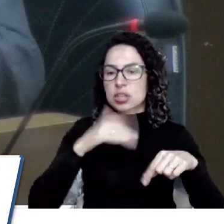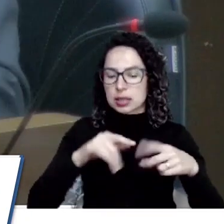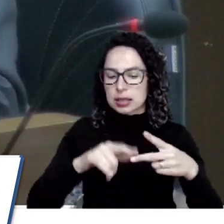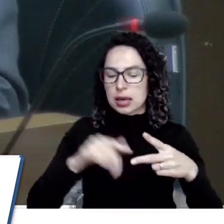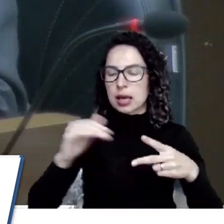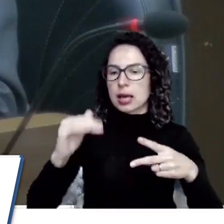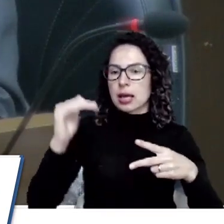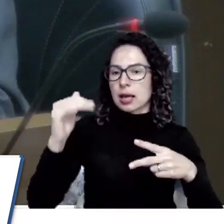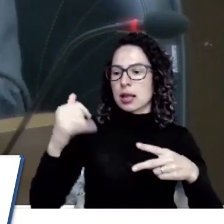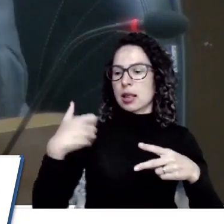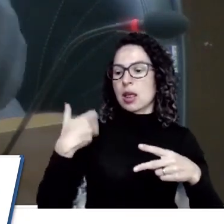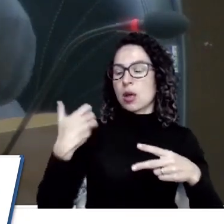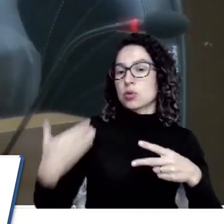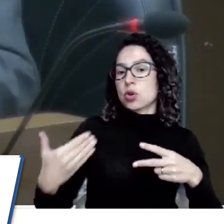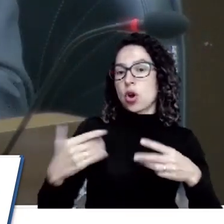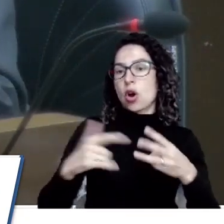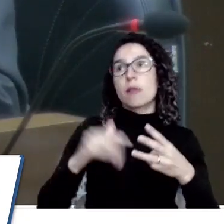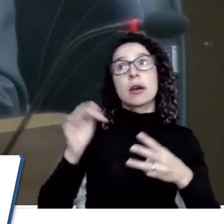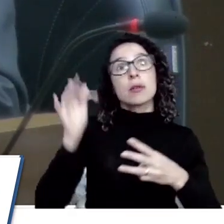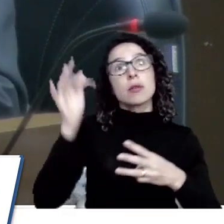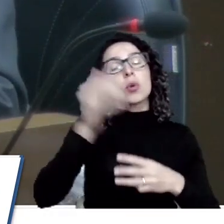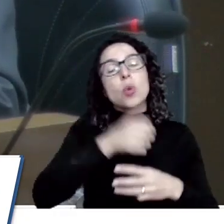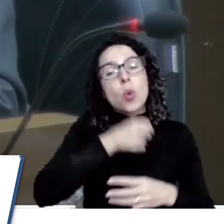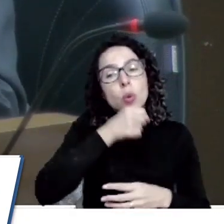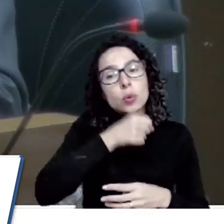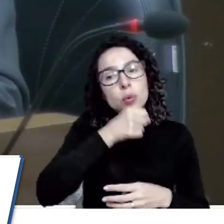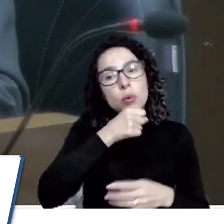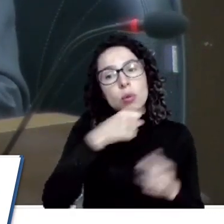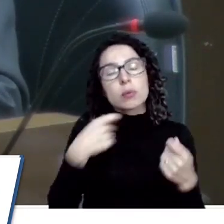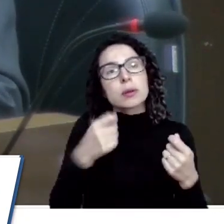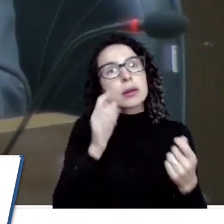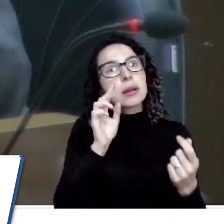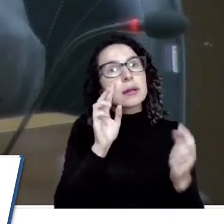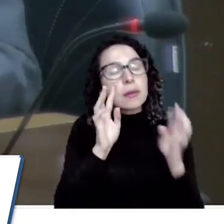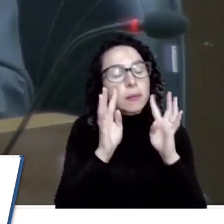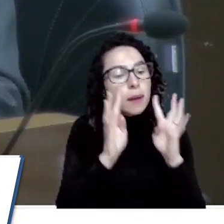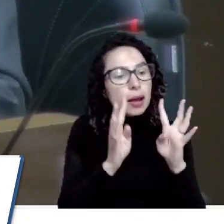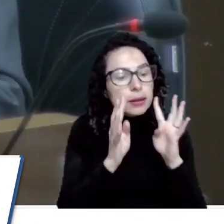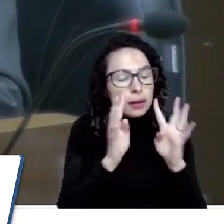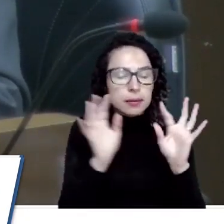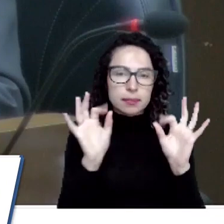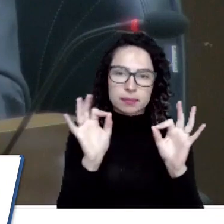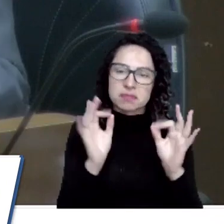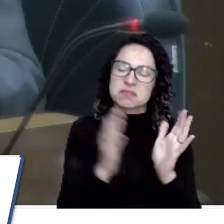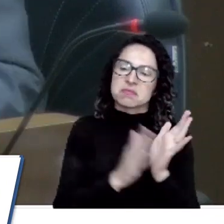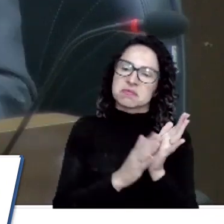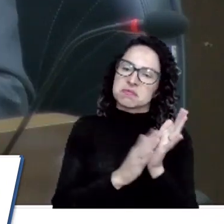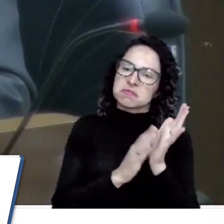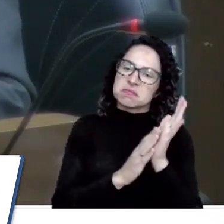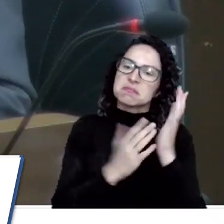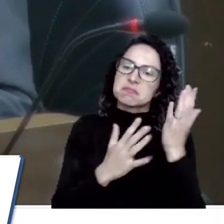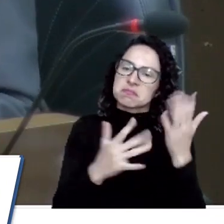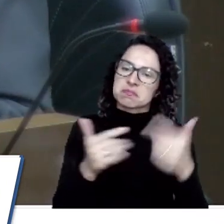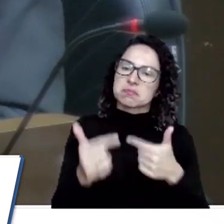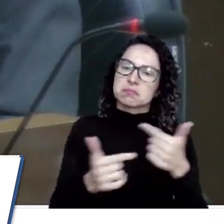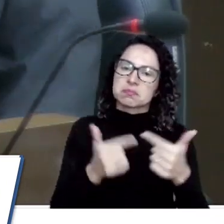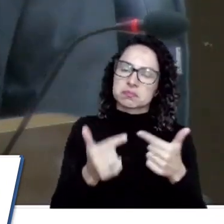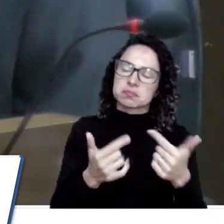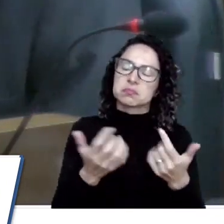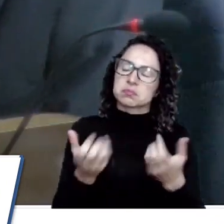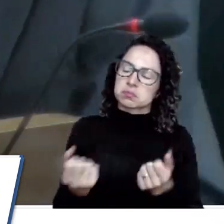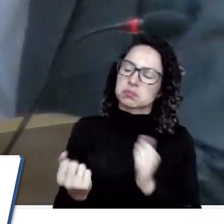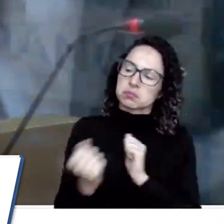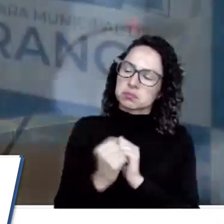e nesse idoso que precisa de uma atenção muito especial. Parabéns pelo trabalho e conte conosco. Obrigado,